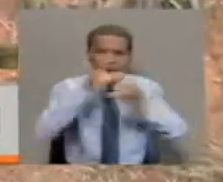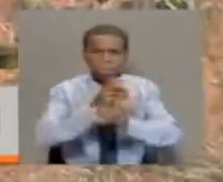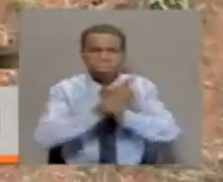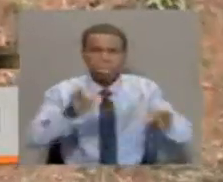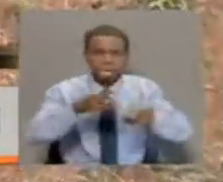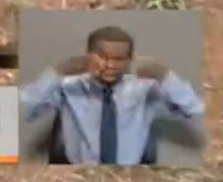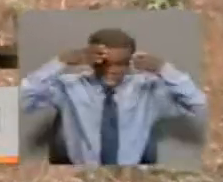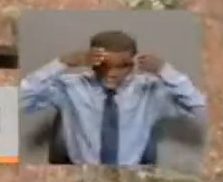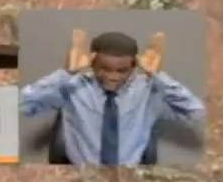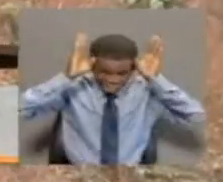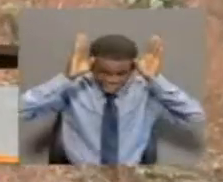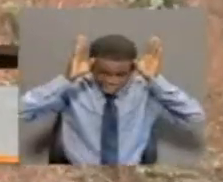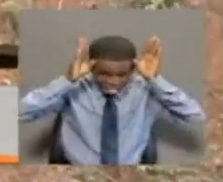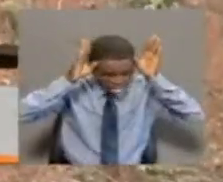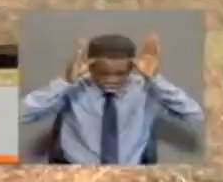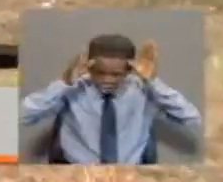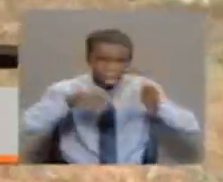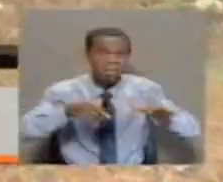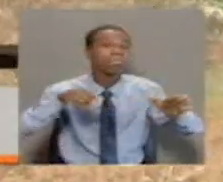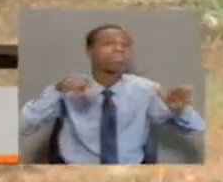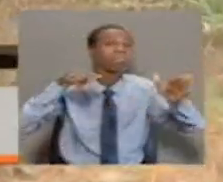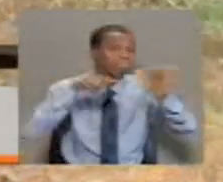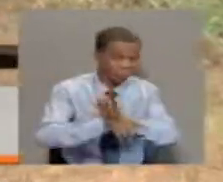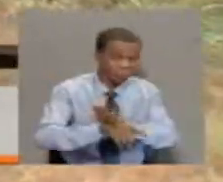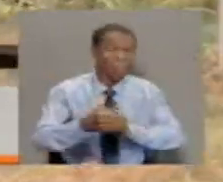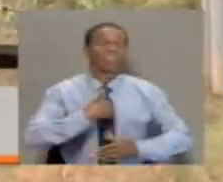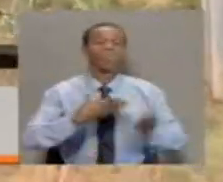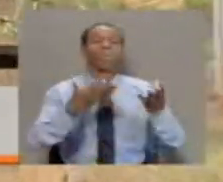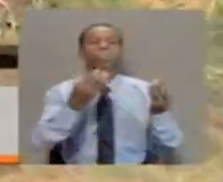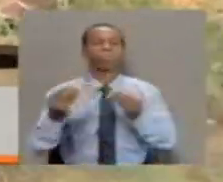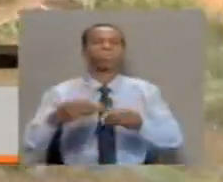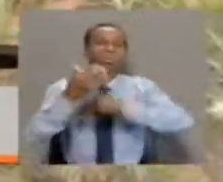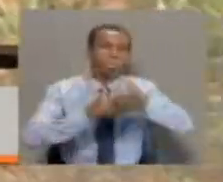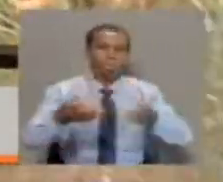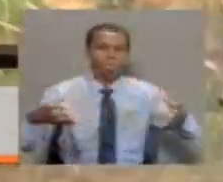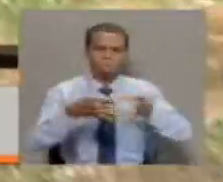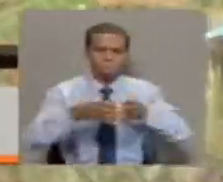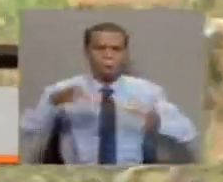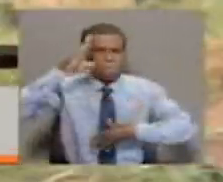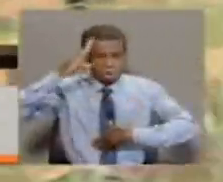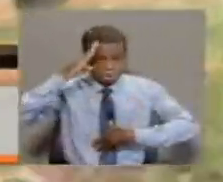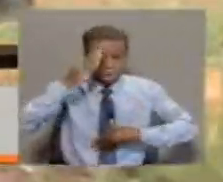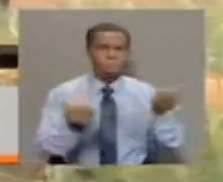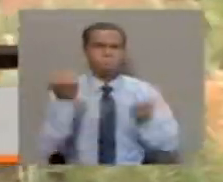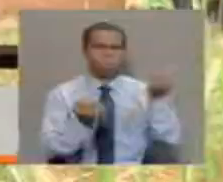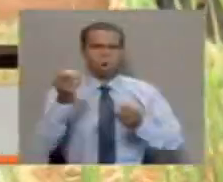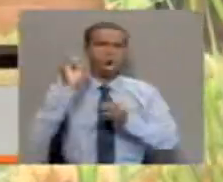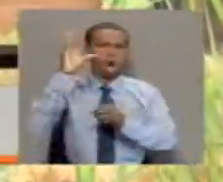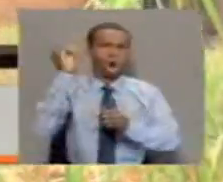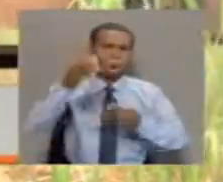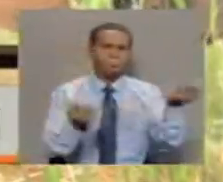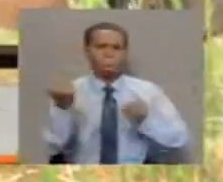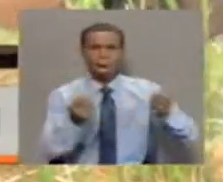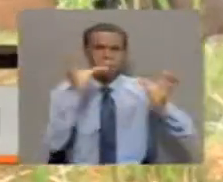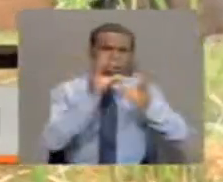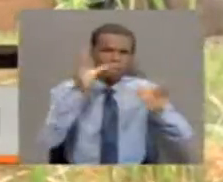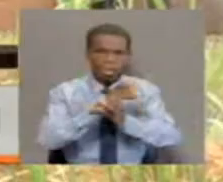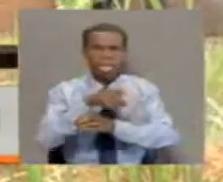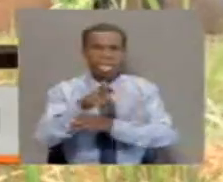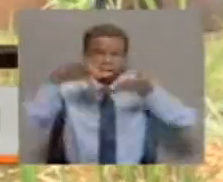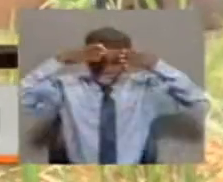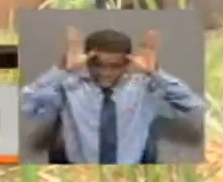cão, tido como assassino. Para pôr ordem à vila, os agentes do Comando Municipal da Polícia Nacional caçaram o animal que,